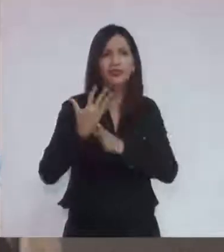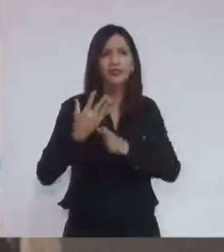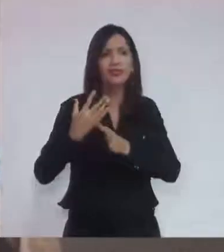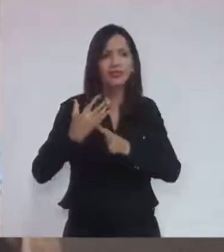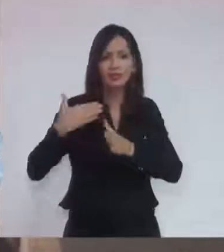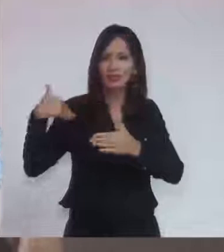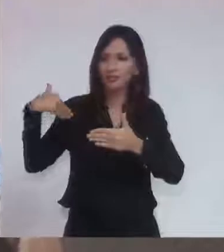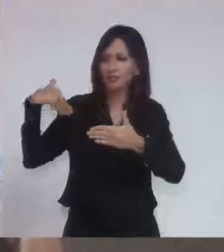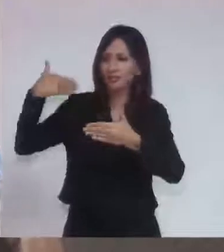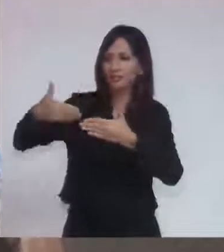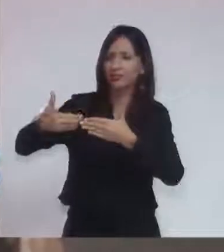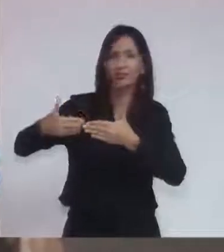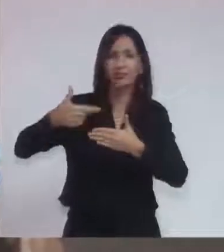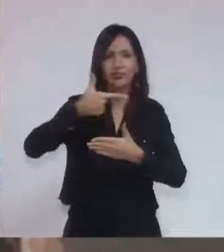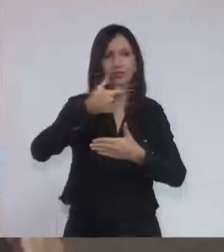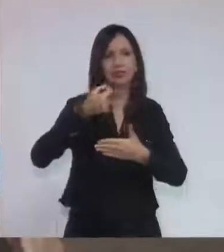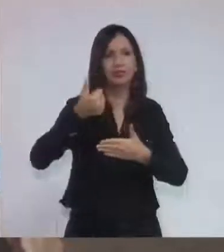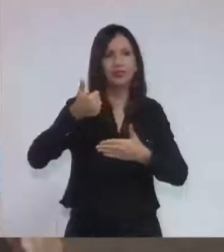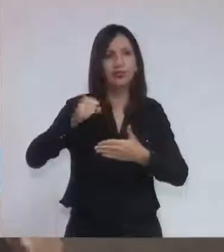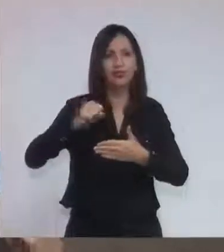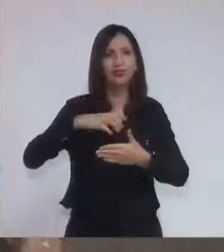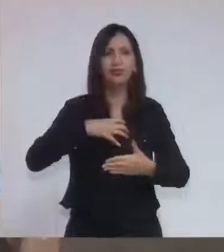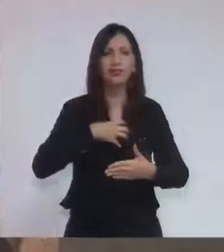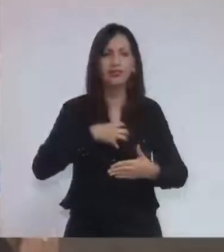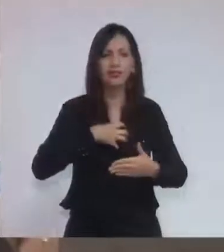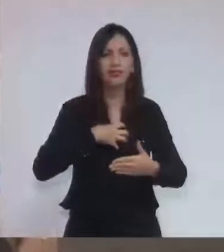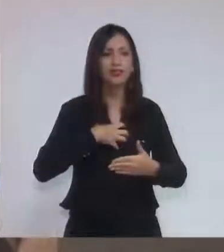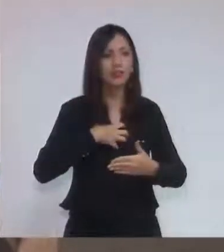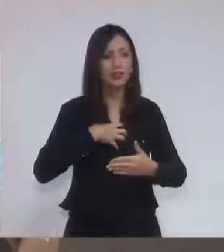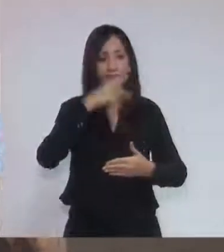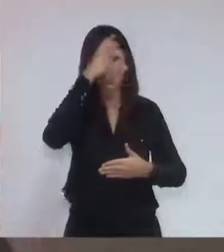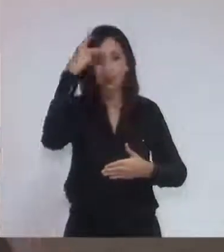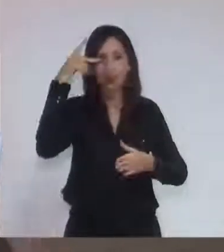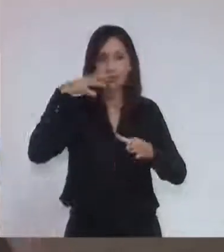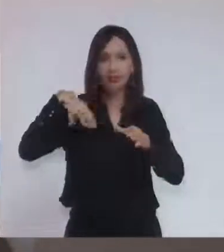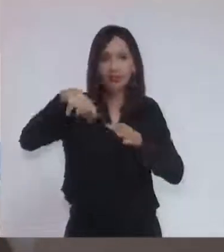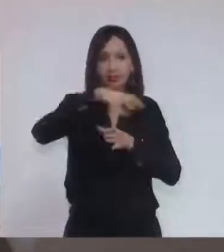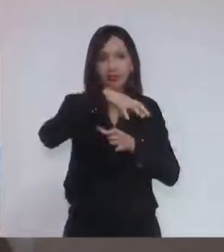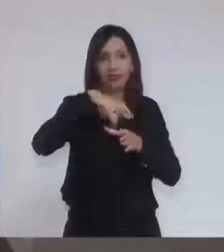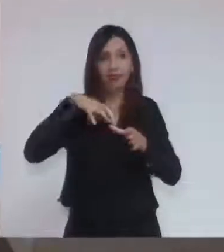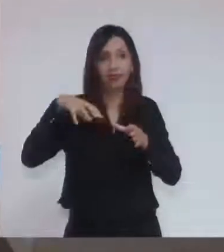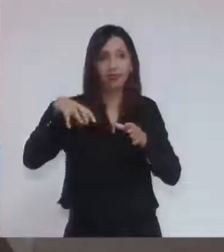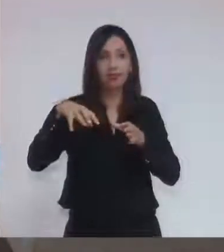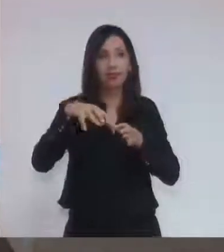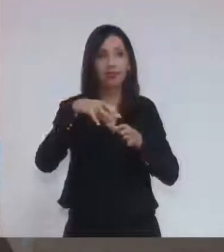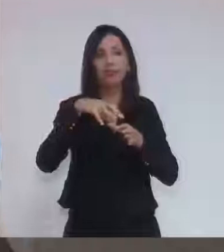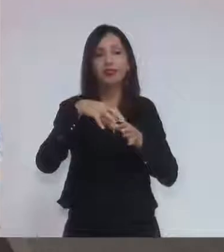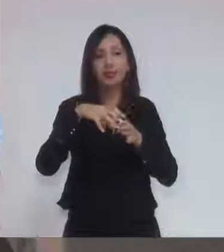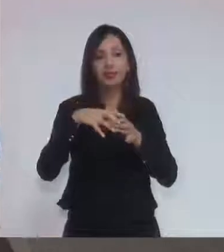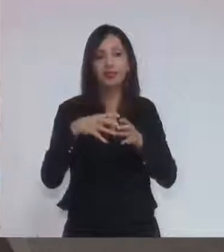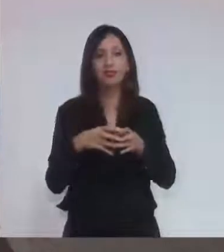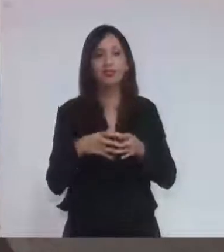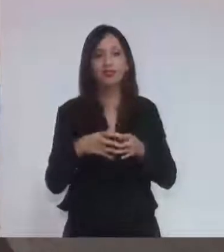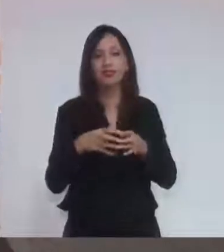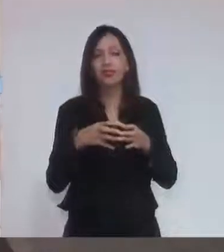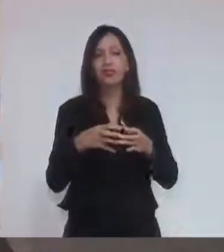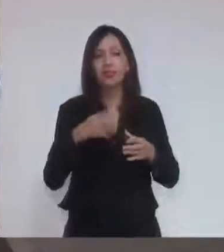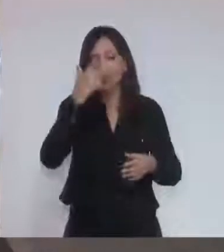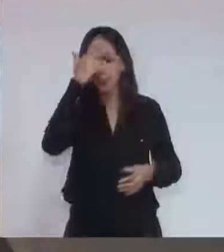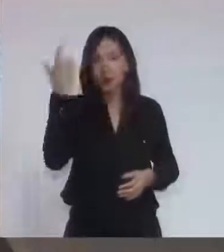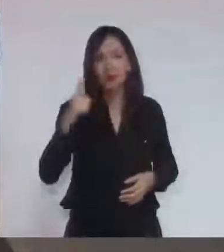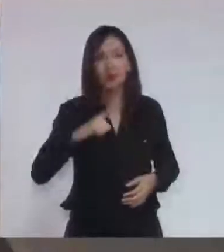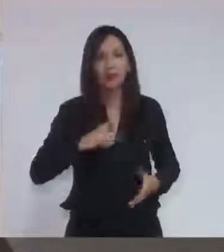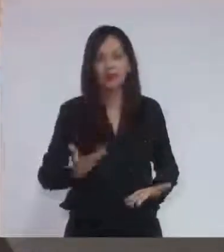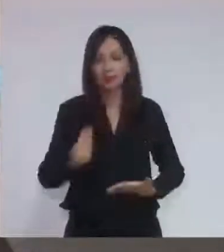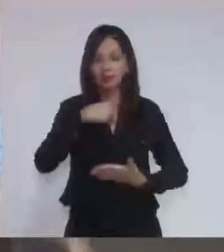em 2018 dessa maneira, não é? Claramente são pessoas que estão fora da sua consciência ou